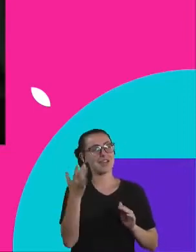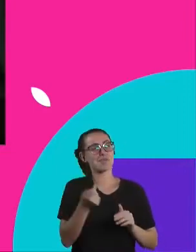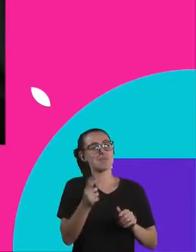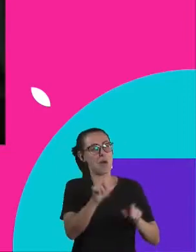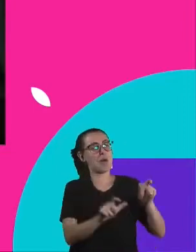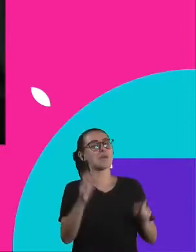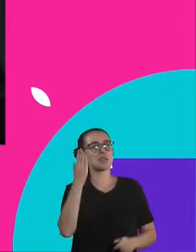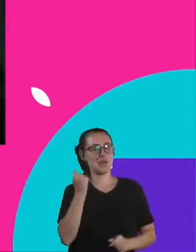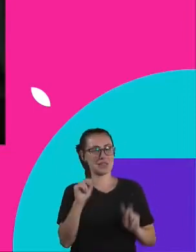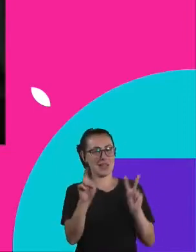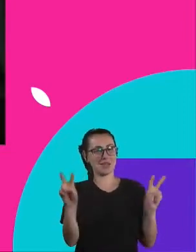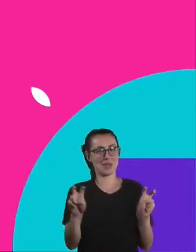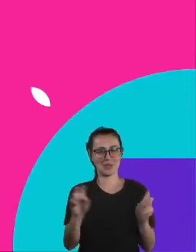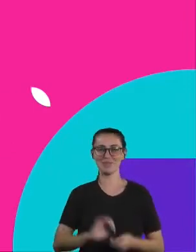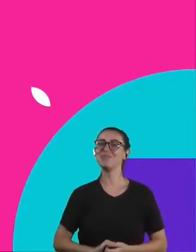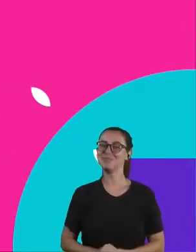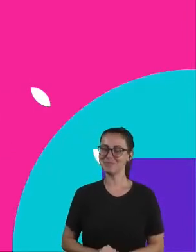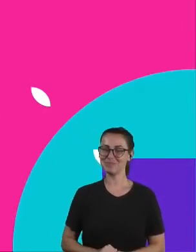sabe.